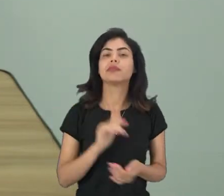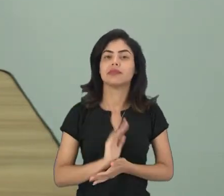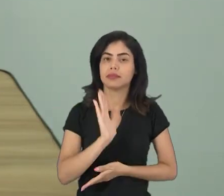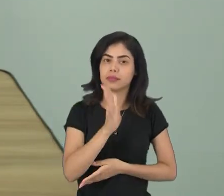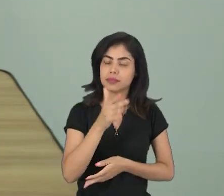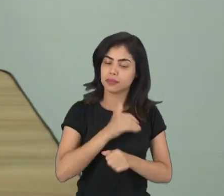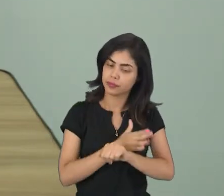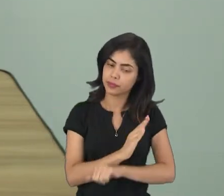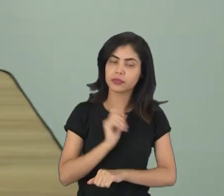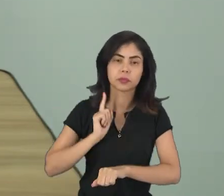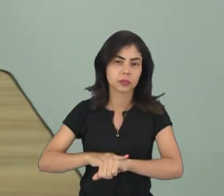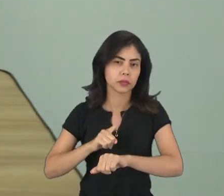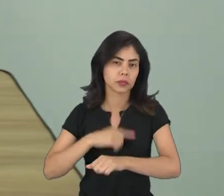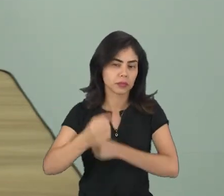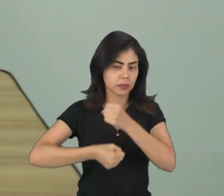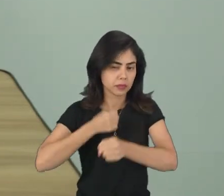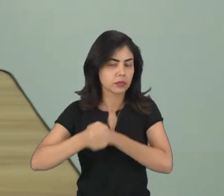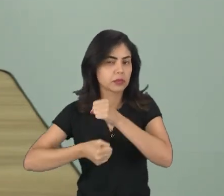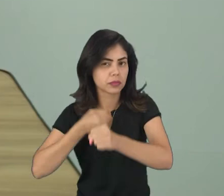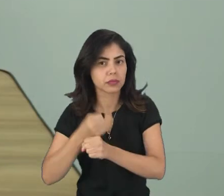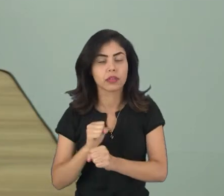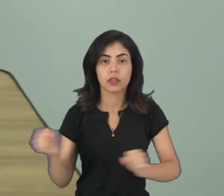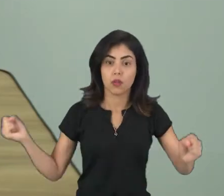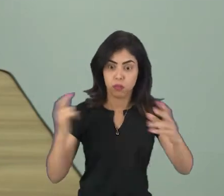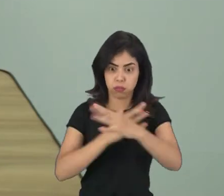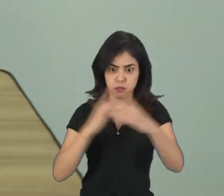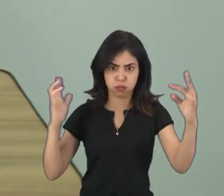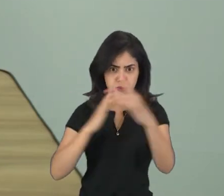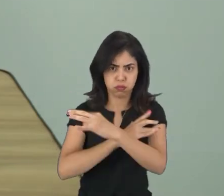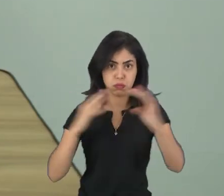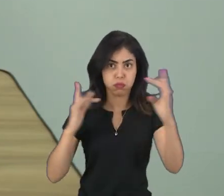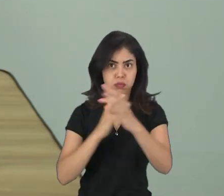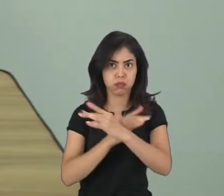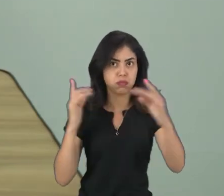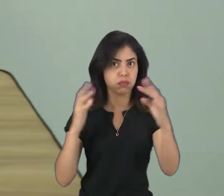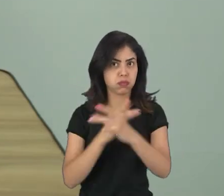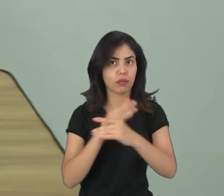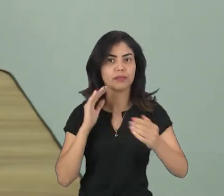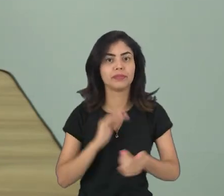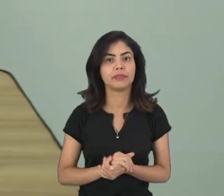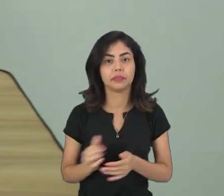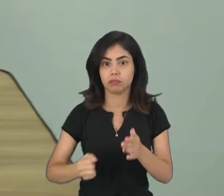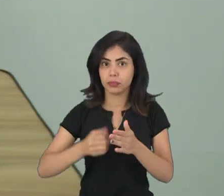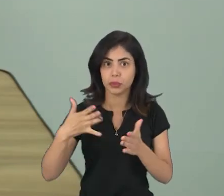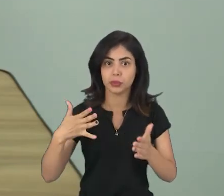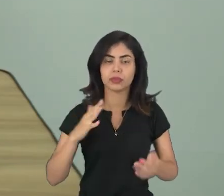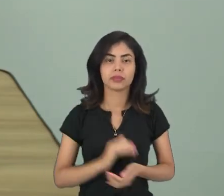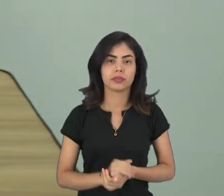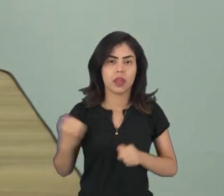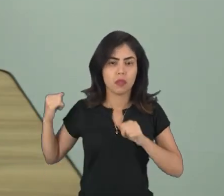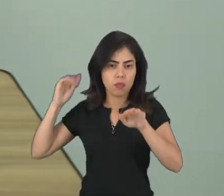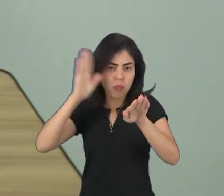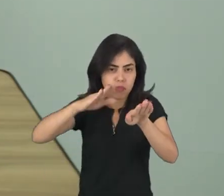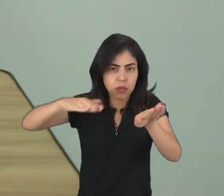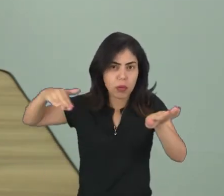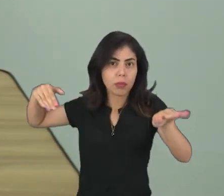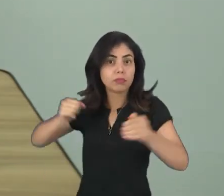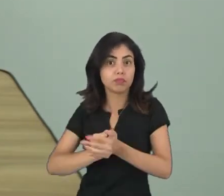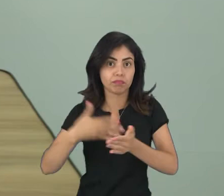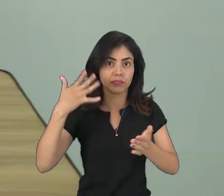tinha se passado muitos anos, o fluxo de carro aumentou. Quase ninguém mais andava de